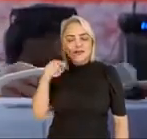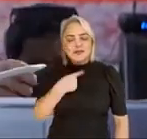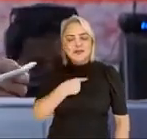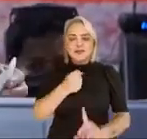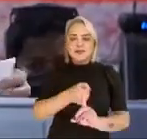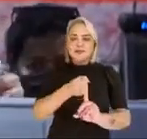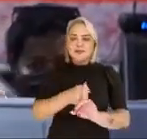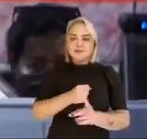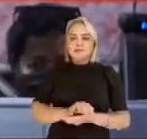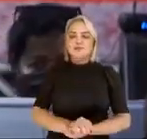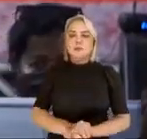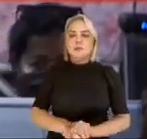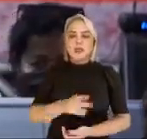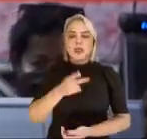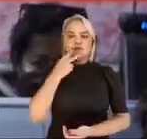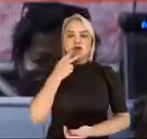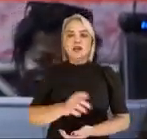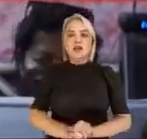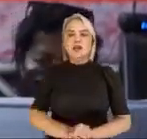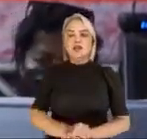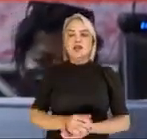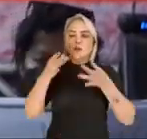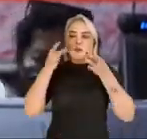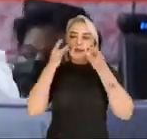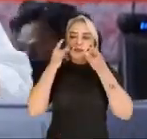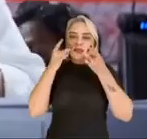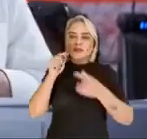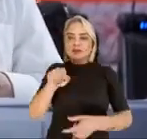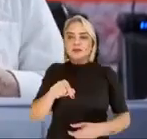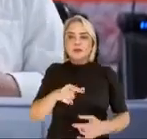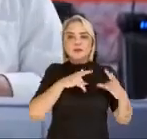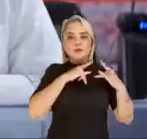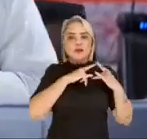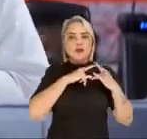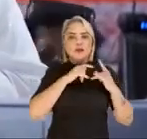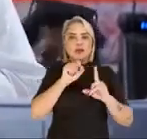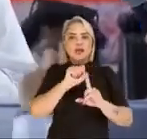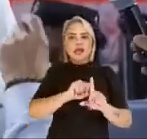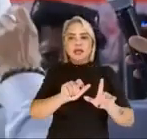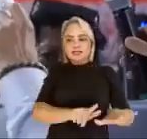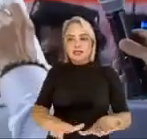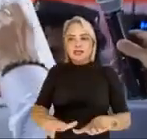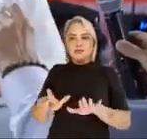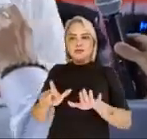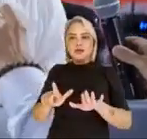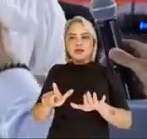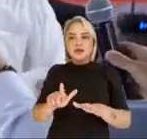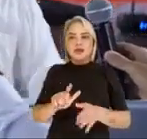para vocês que está presente aqui um companheiro que essa semana promoveu